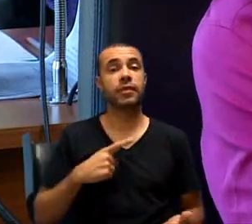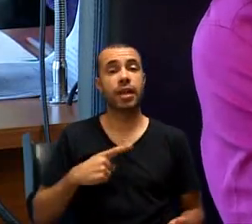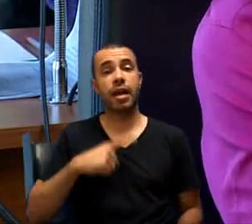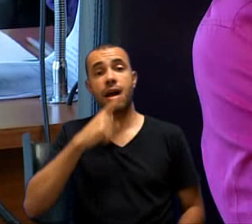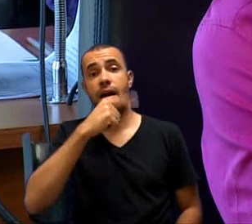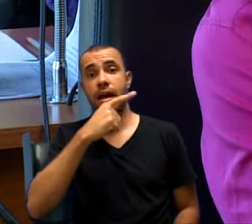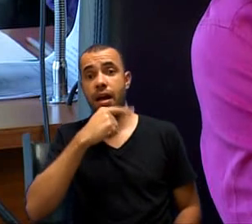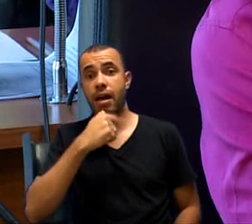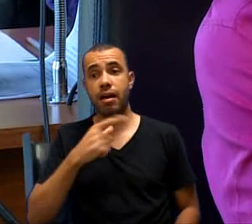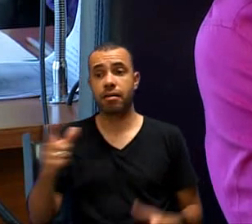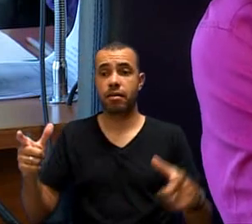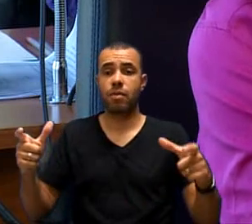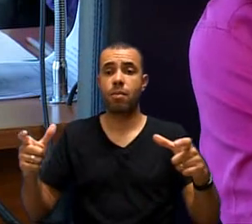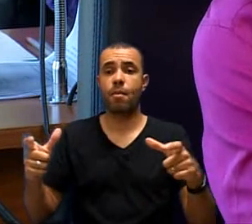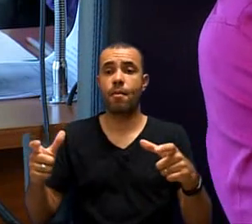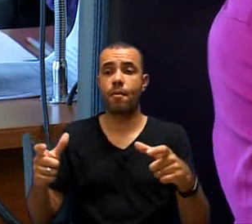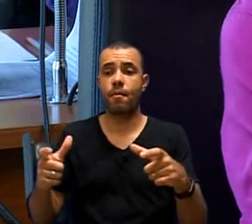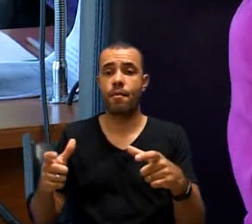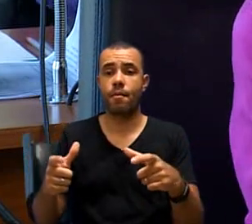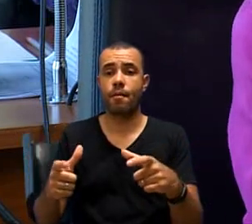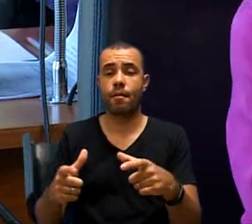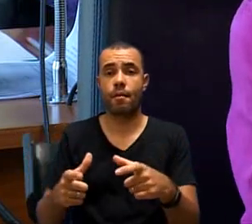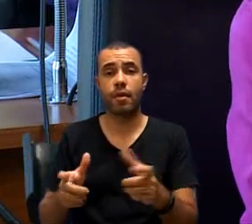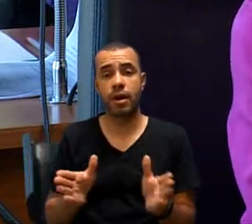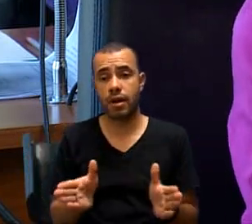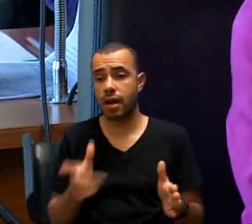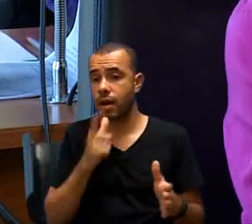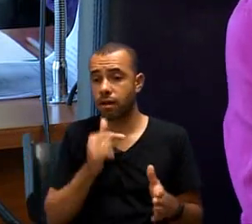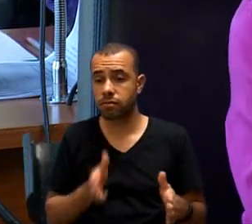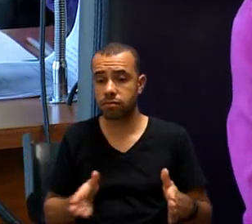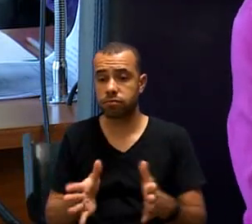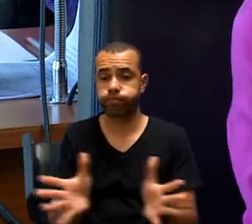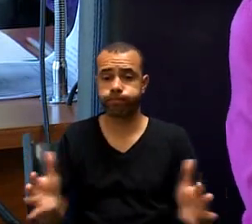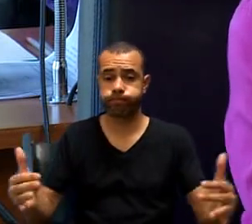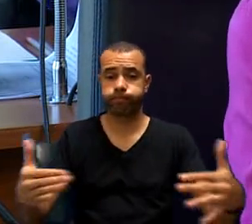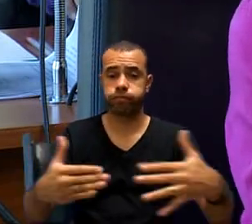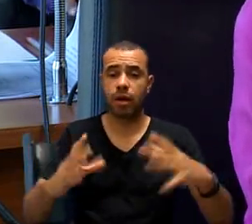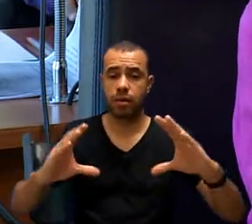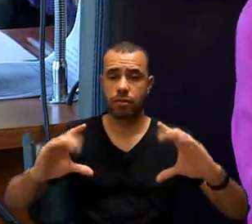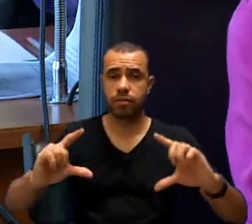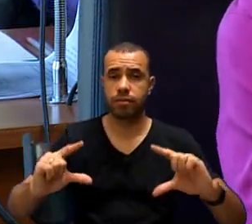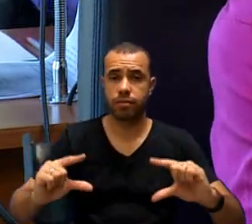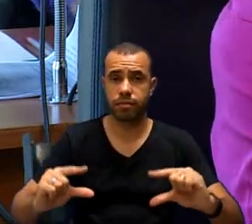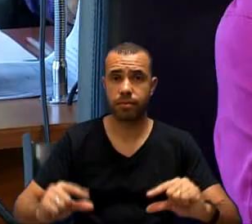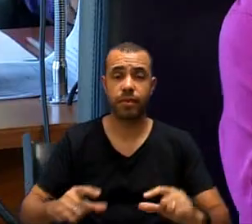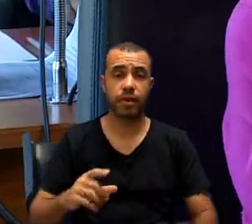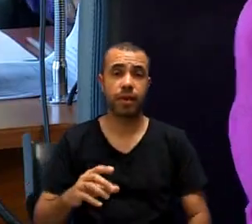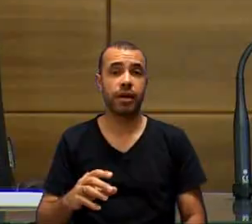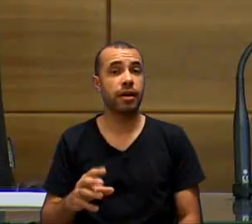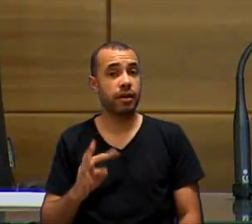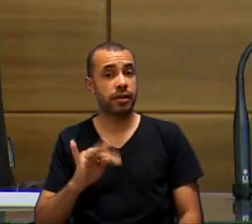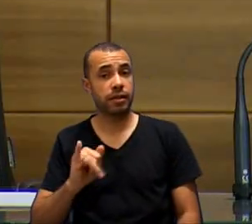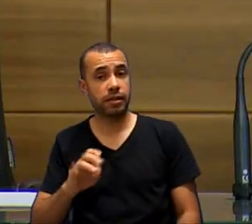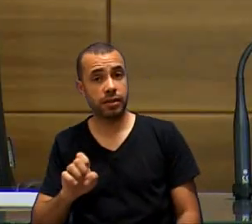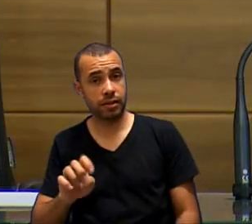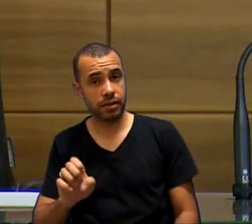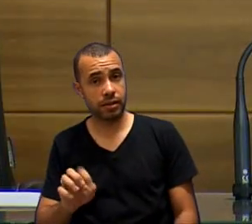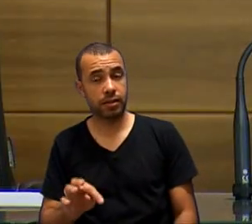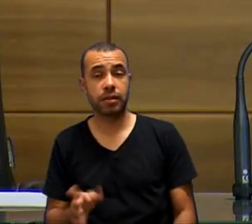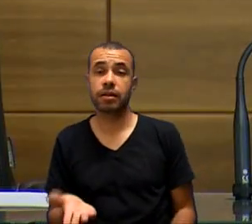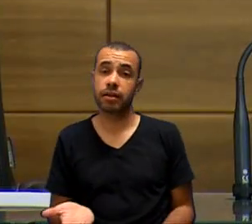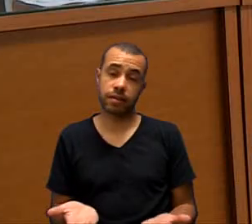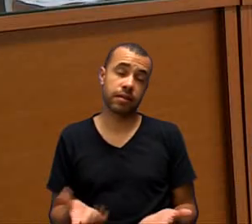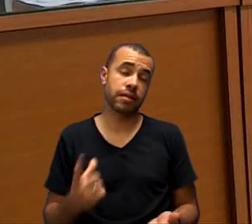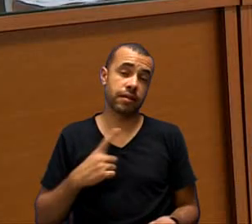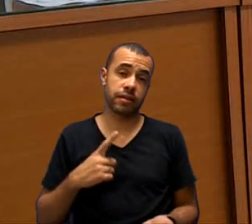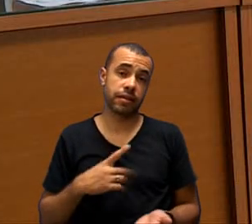na bacia de água para a nossa bacia do Rio Sorocaba e Médio Tietê. Isso seria um tema da região metropolitana. A região metropolitana. Não, ela é. O problema